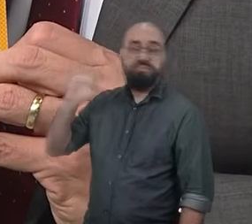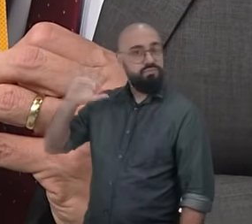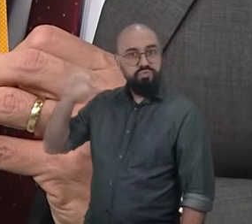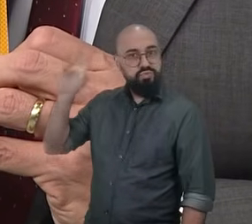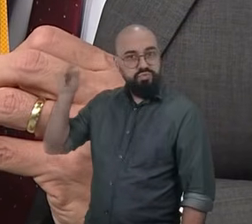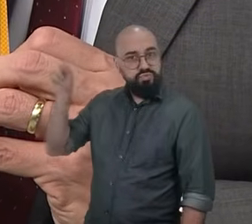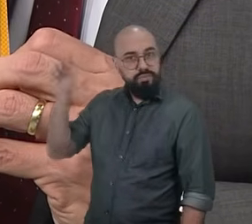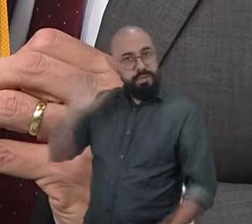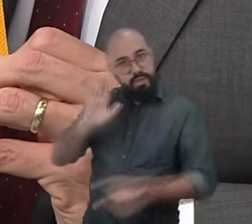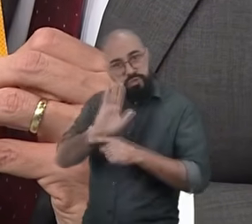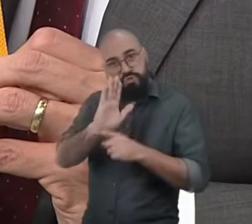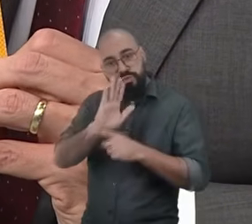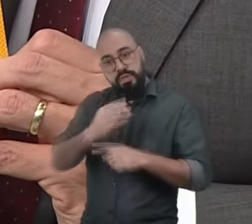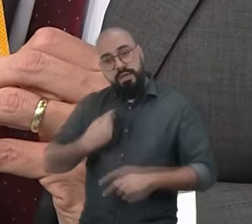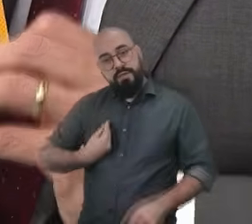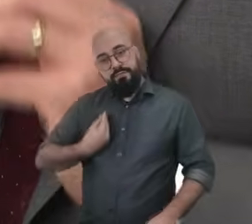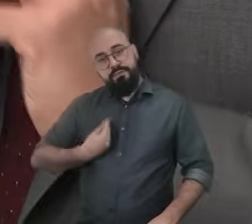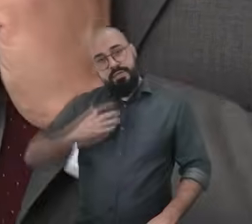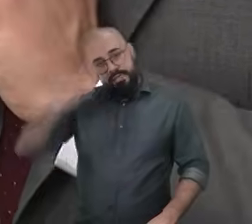sua vida espiritual